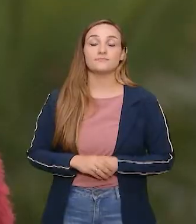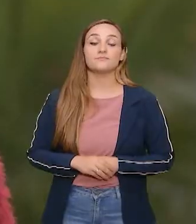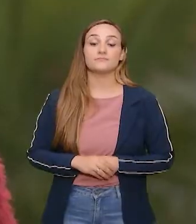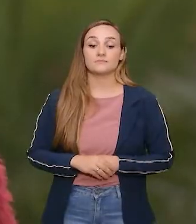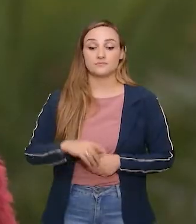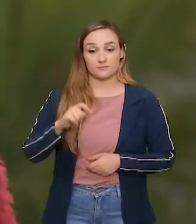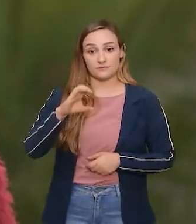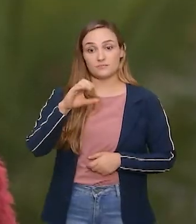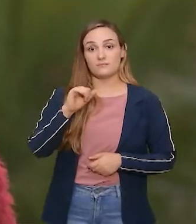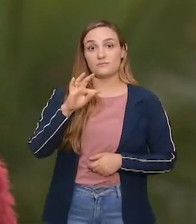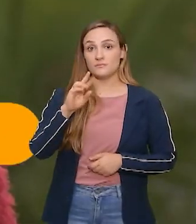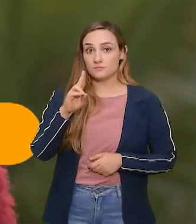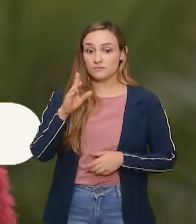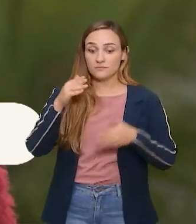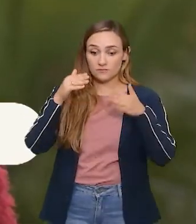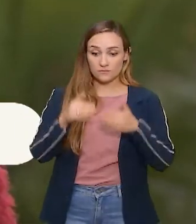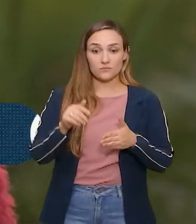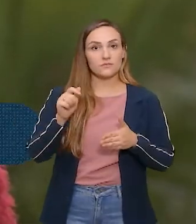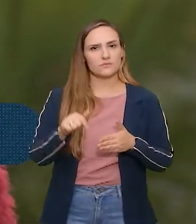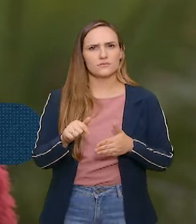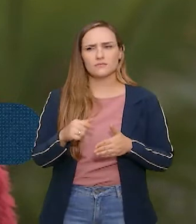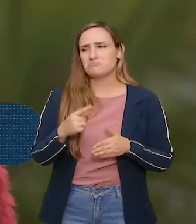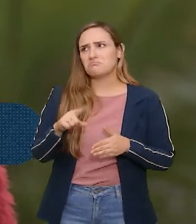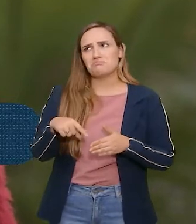A gente recebeu o Catu aqui